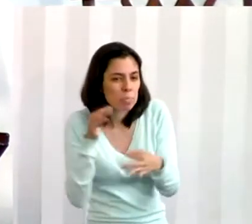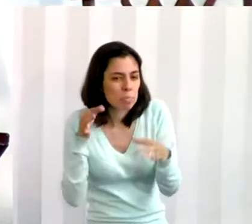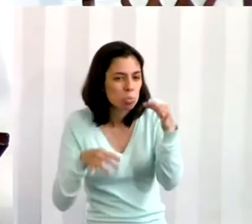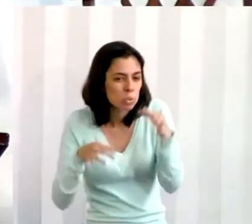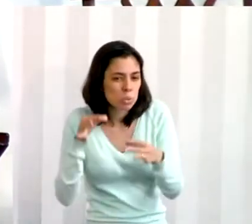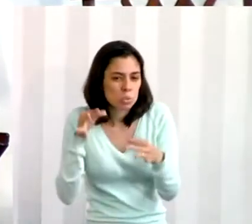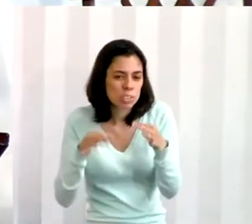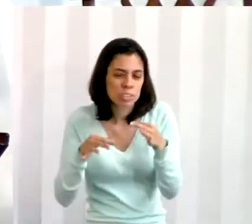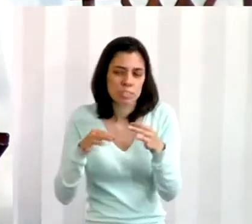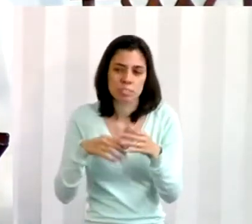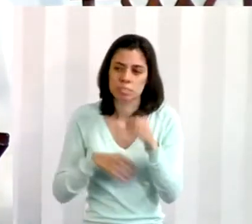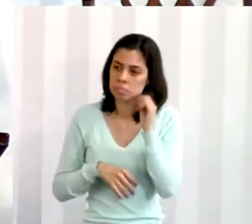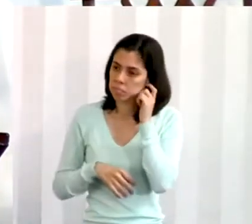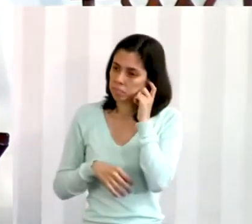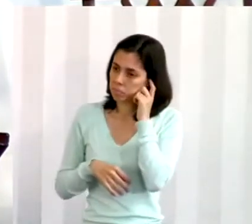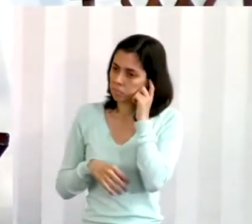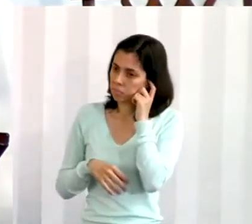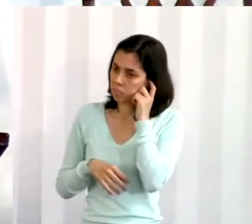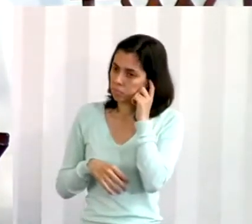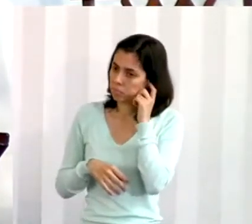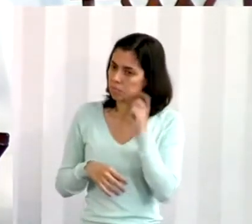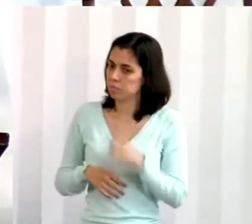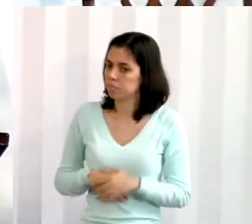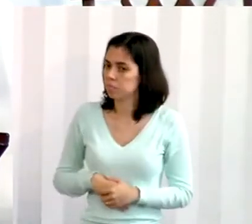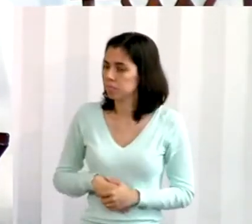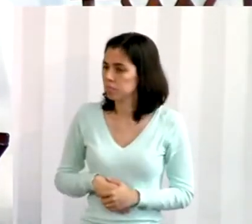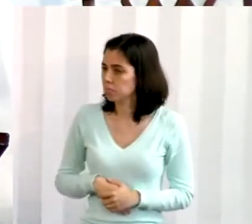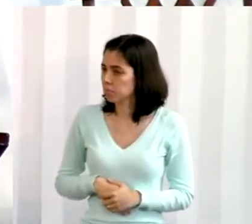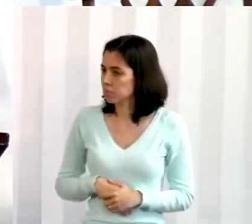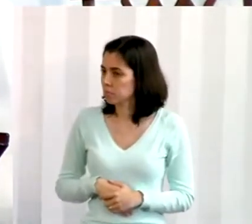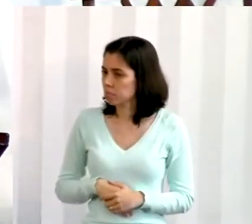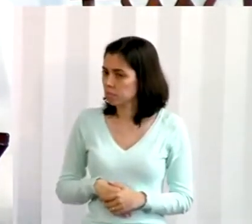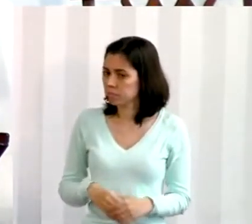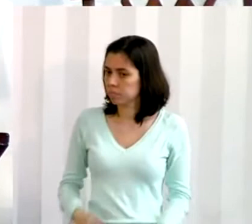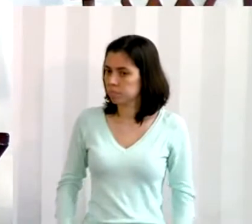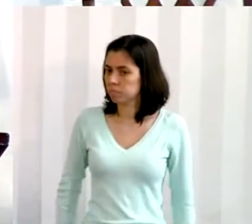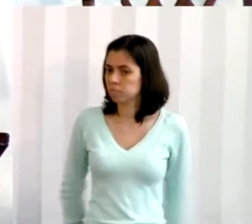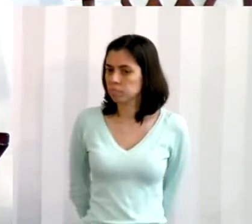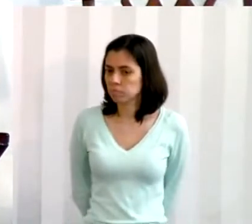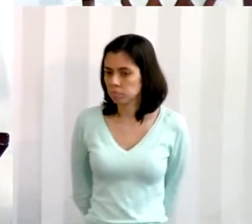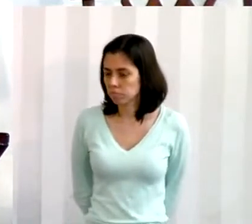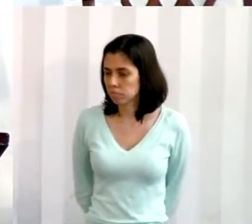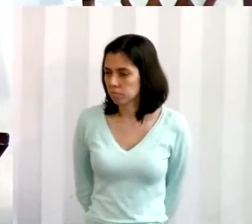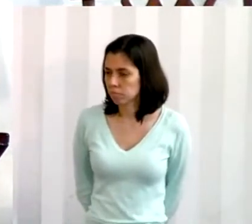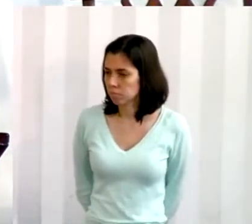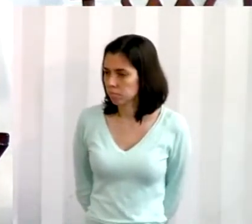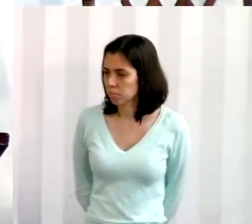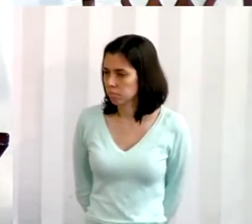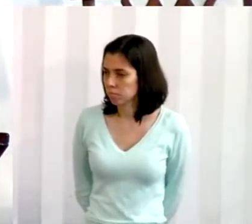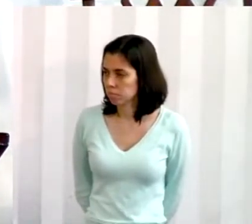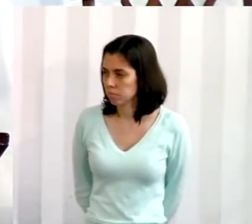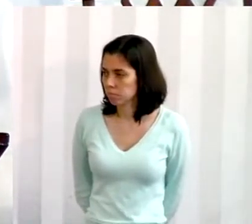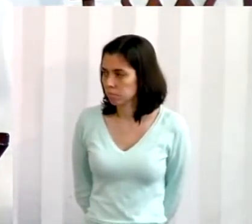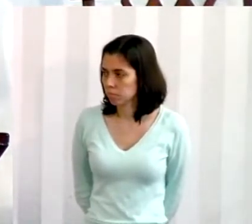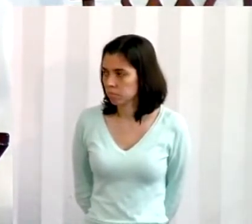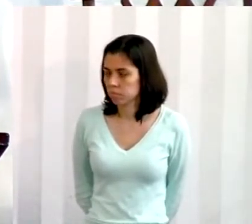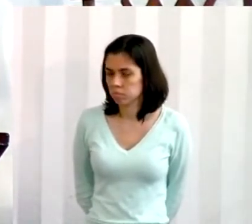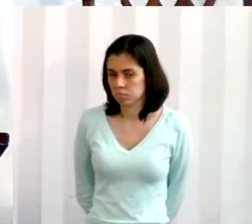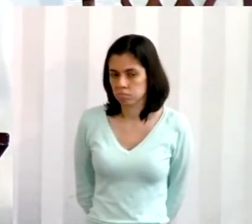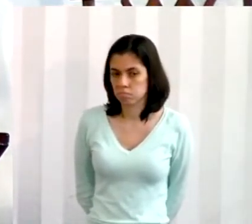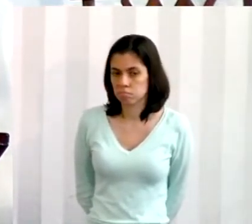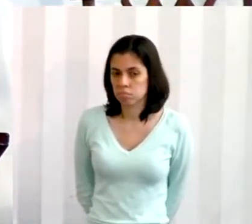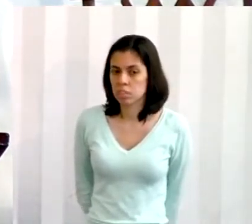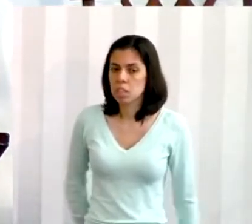sua... Quando nós vemos juízes, aqui nós vemos nos seus tribunais, com os seus martelos, com as suas togas. Imagine a